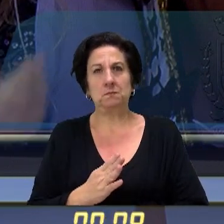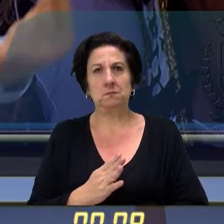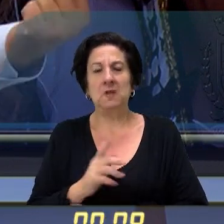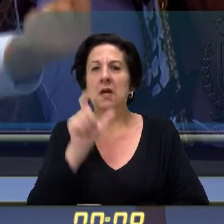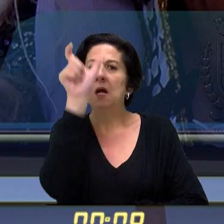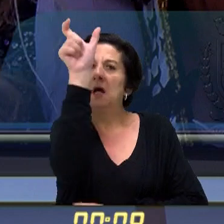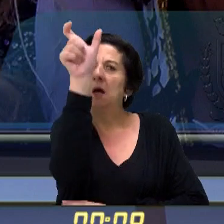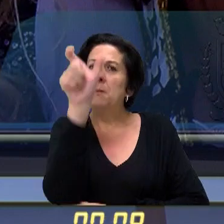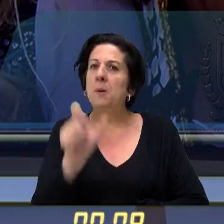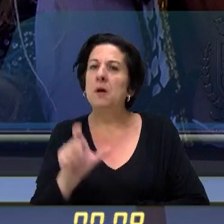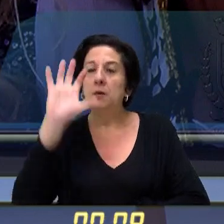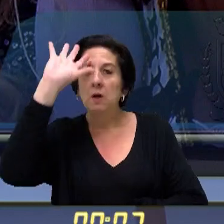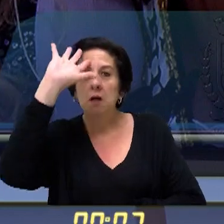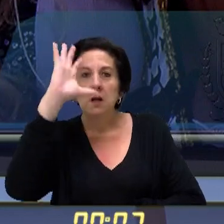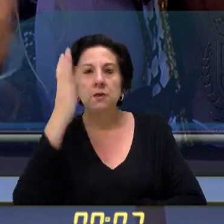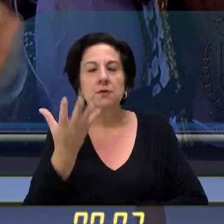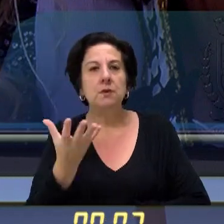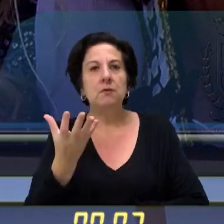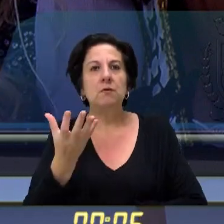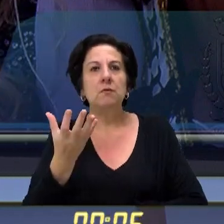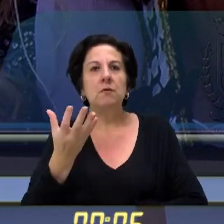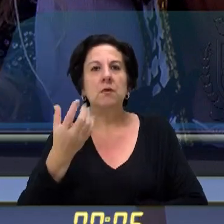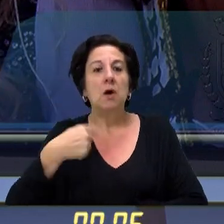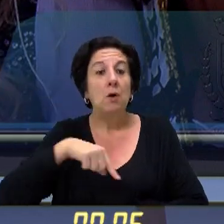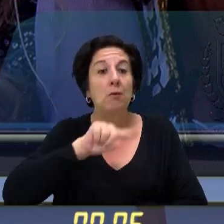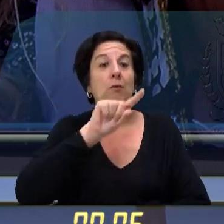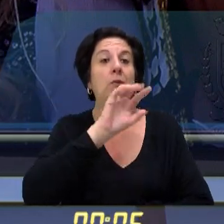A pessoa resolveu